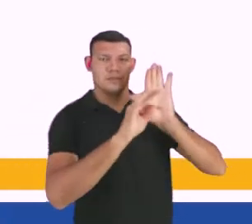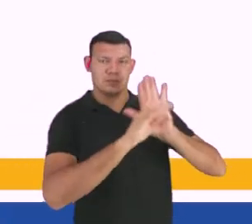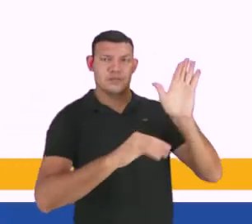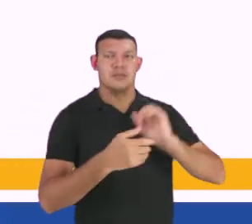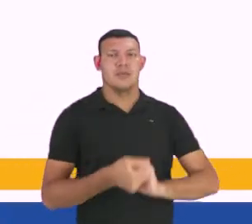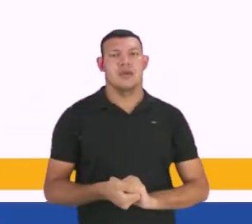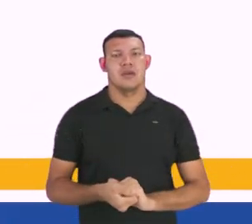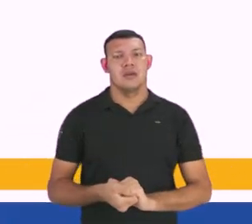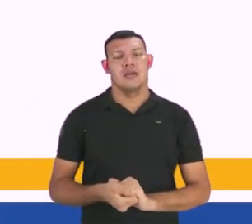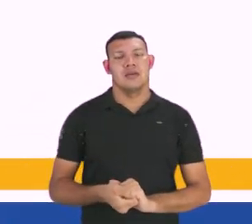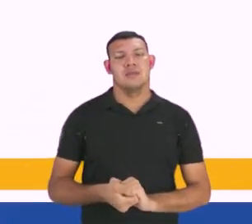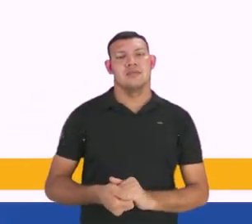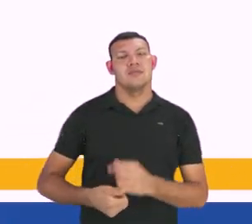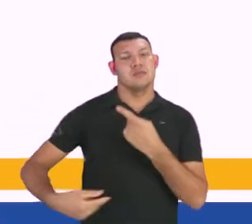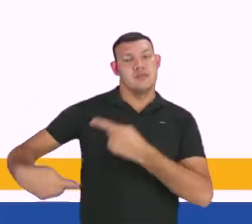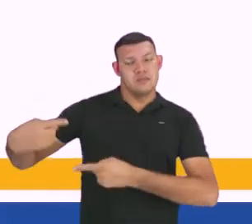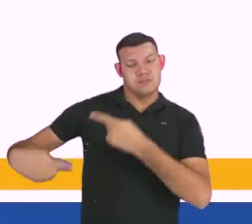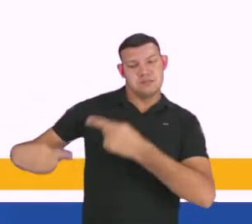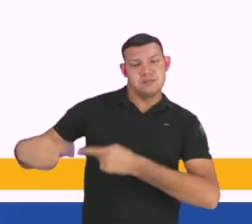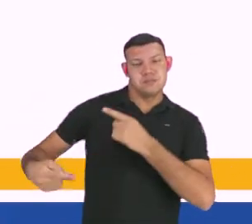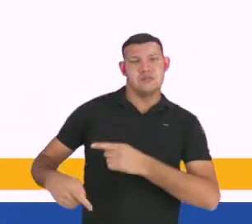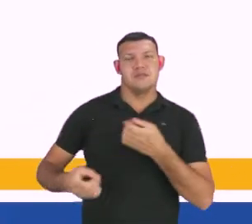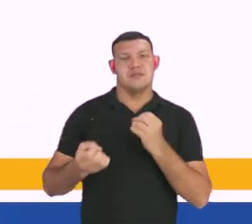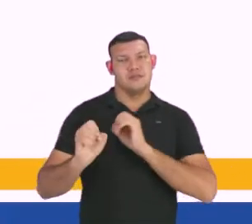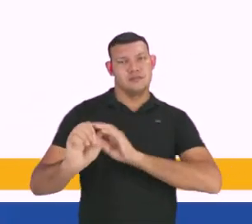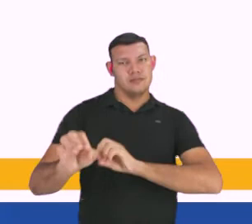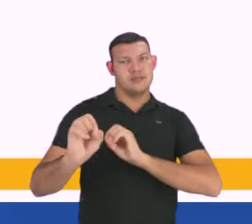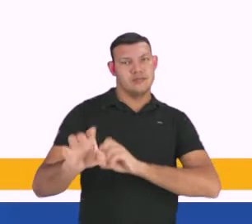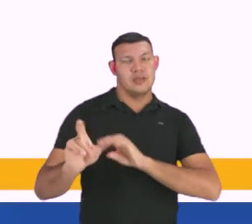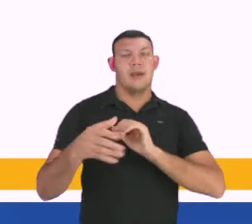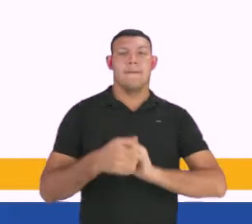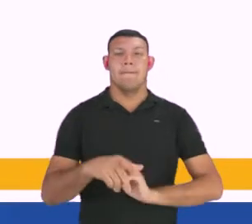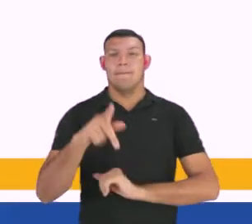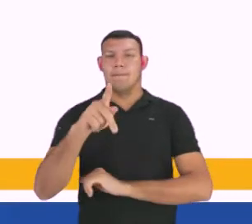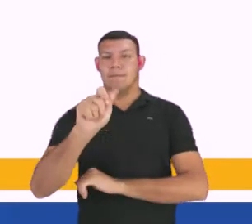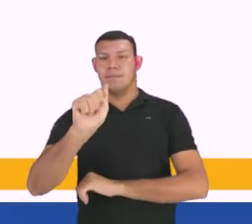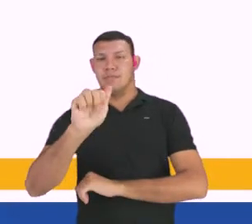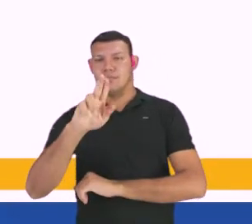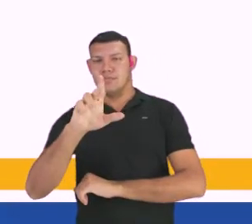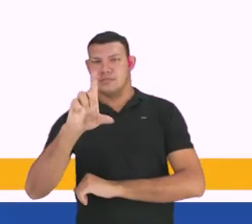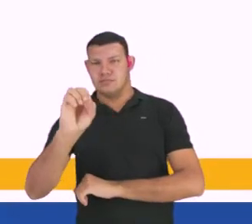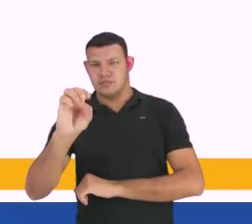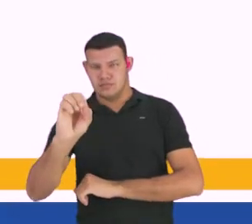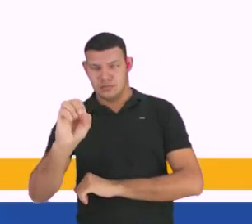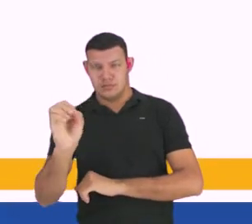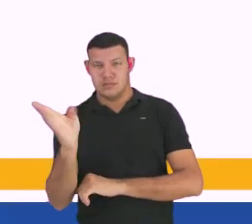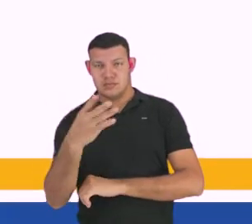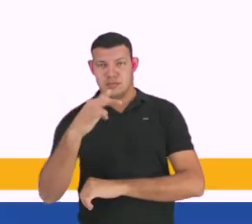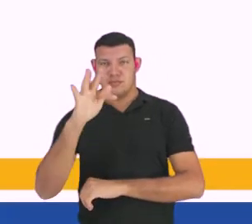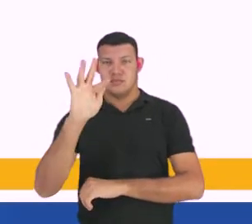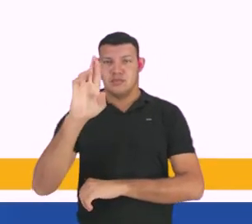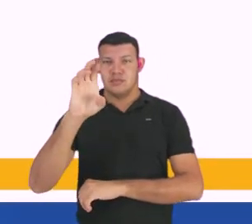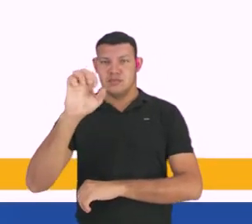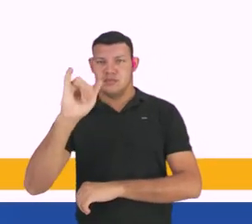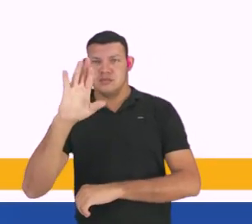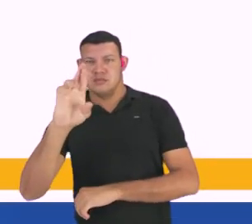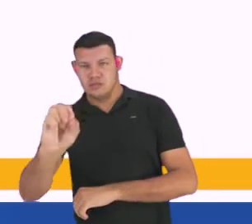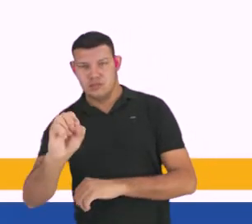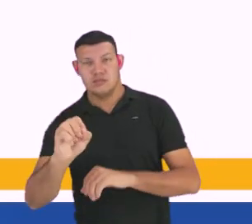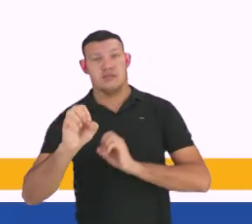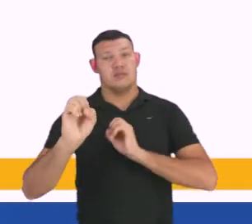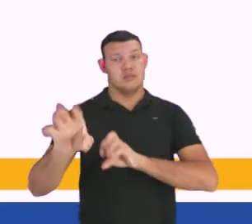debate sobre educação, por exemplo, o conhecido Paulo Freire, um grande escritor da área da educação, né, como